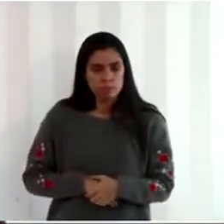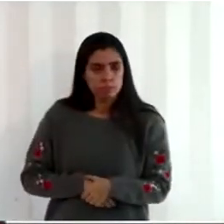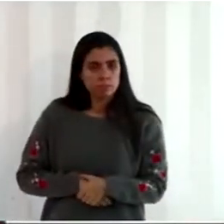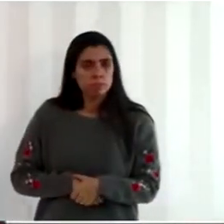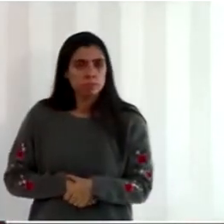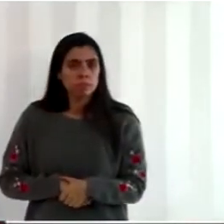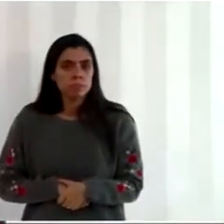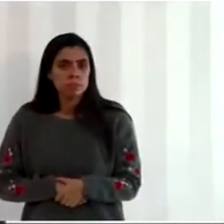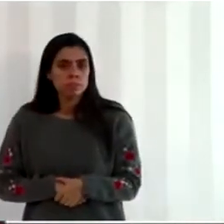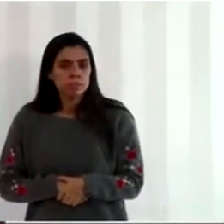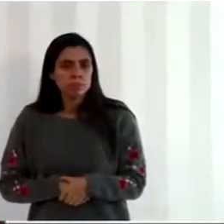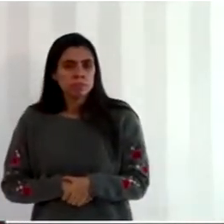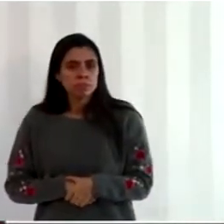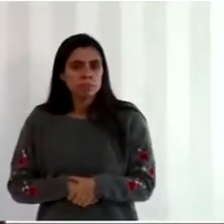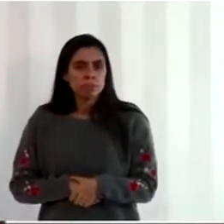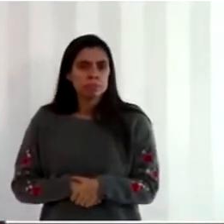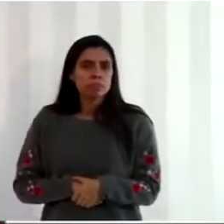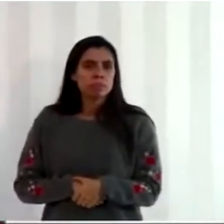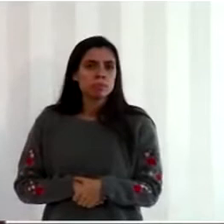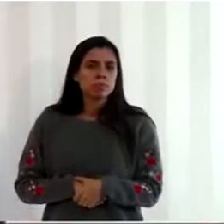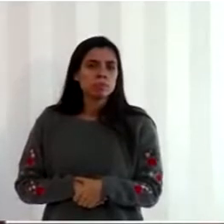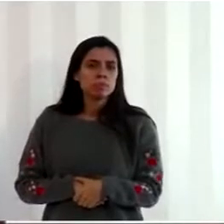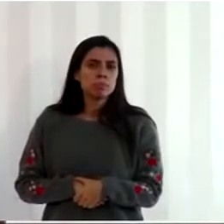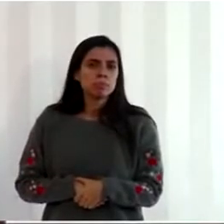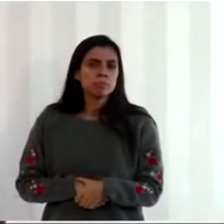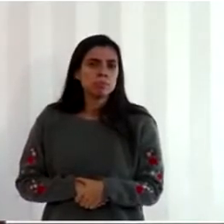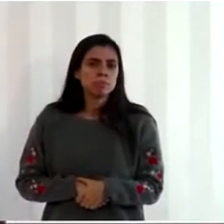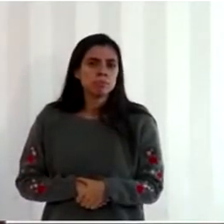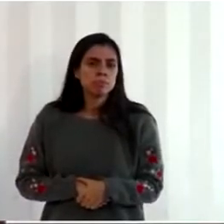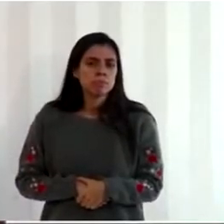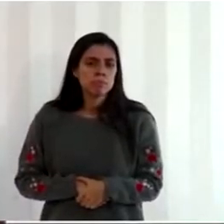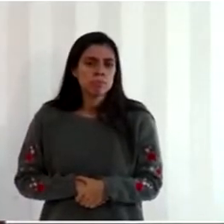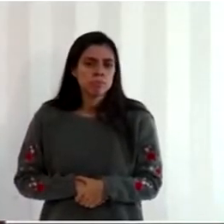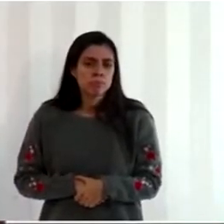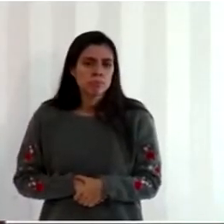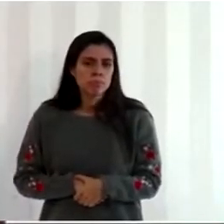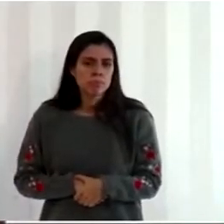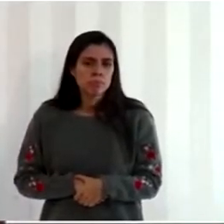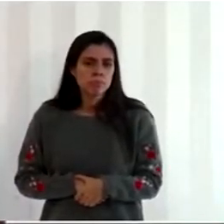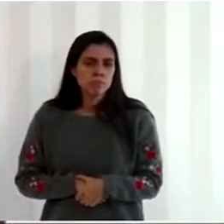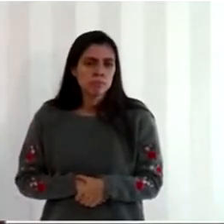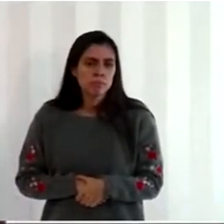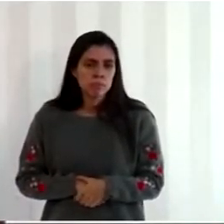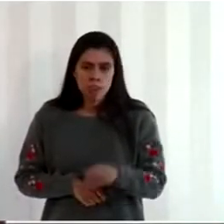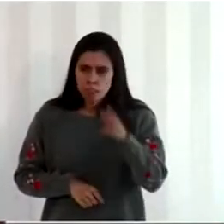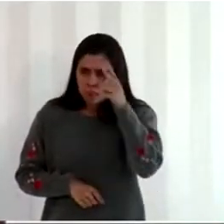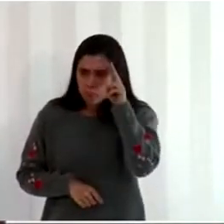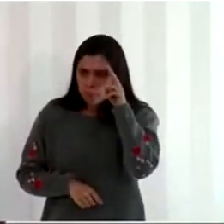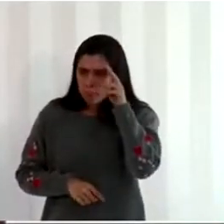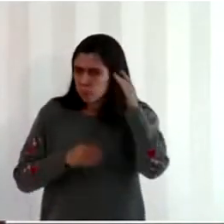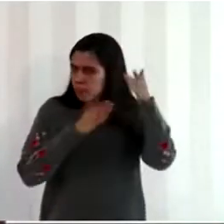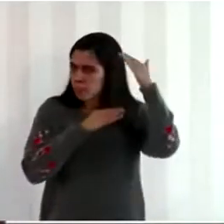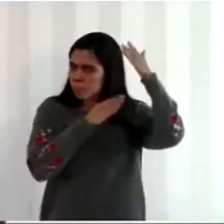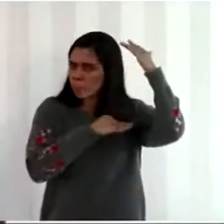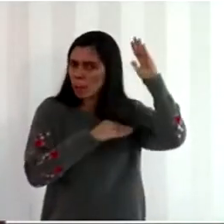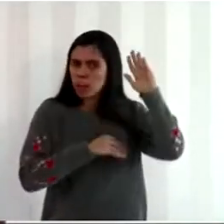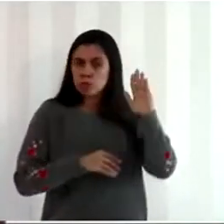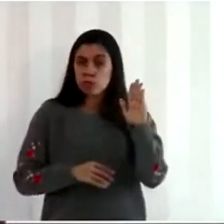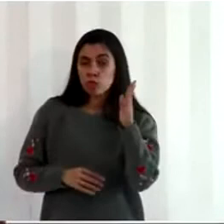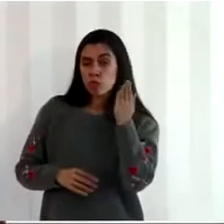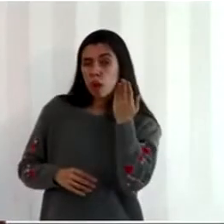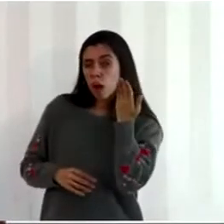Quantos pastores infiéis no Antigo Testamento, falsos profetas, e o Senhor pesou a mão sobre eles. Muita